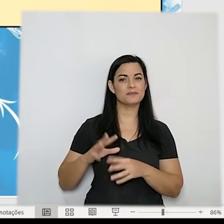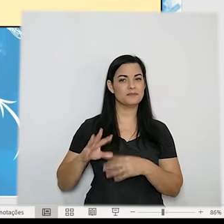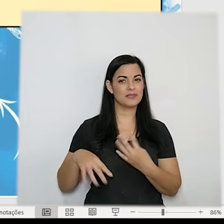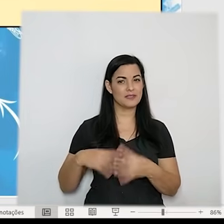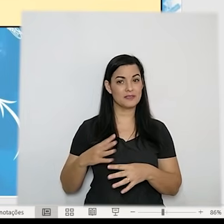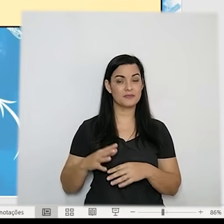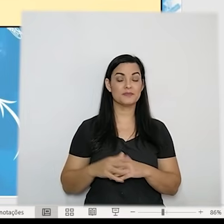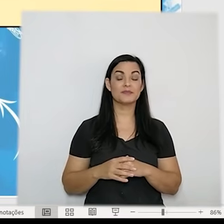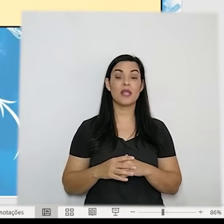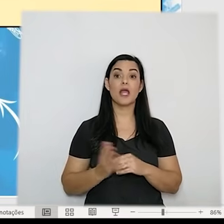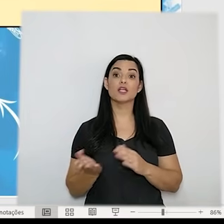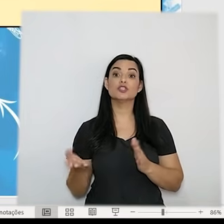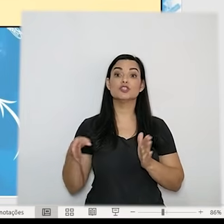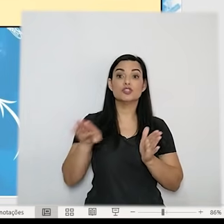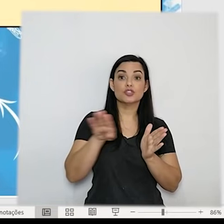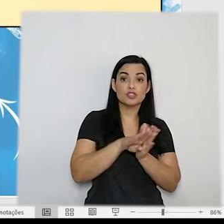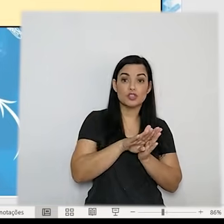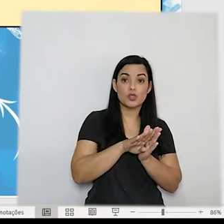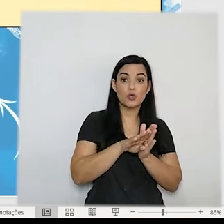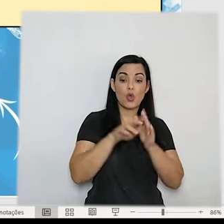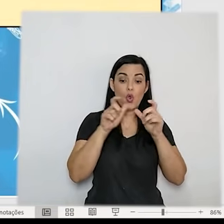Quando chegou na montanha,